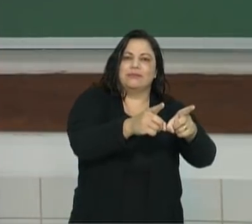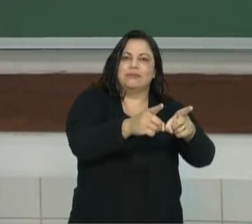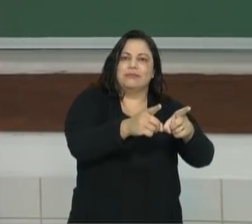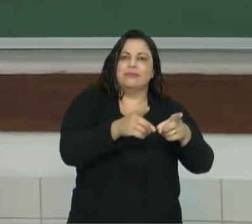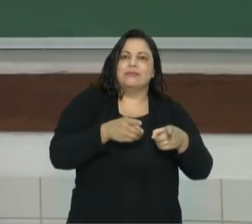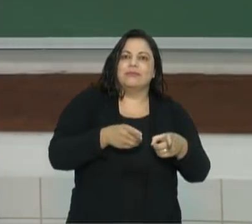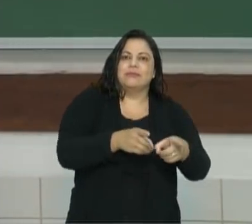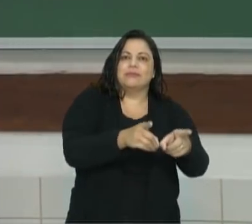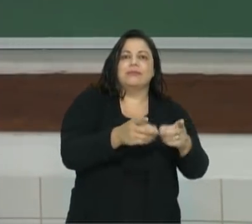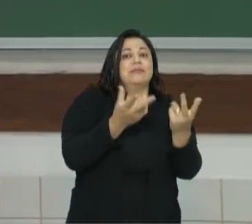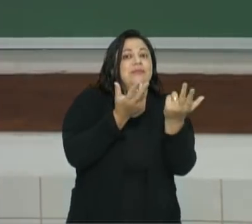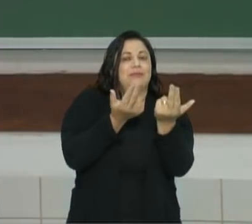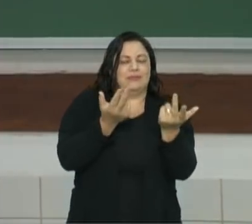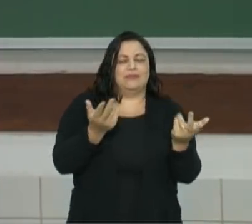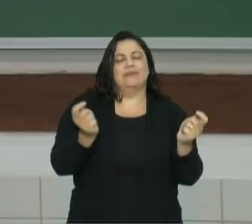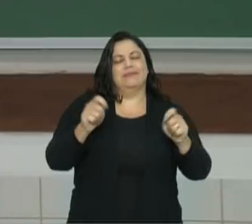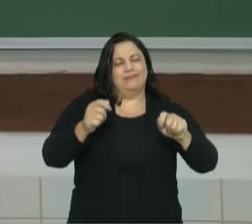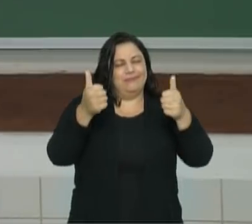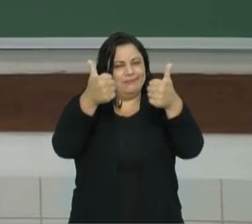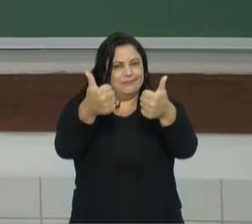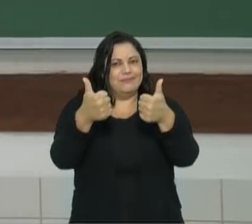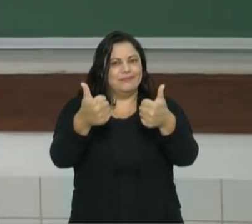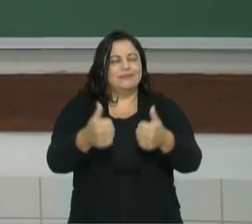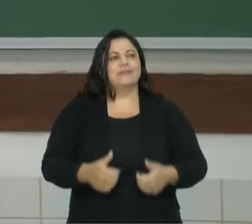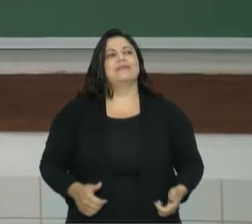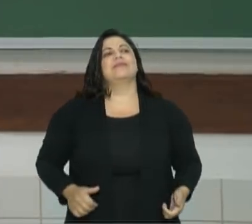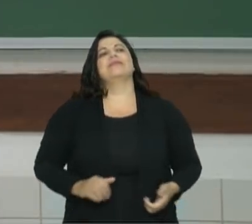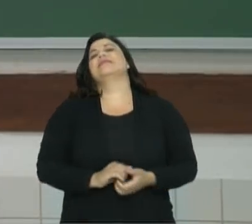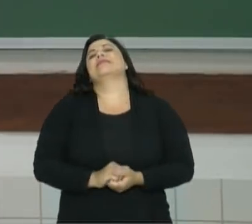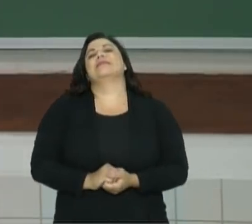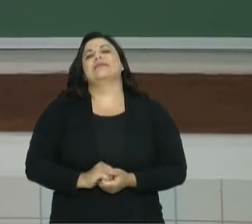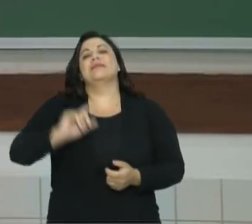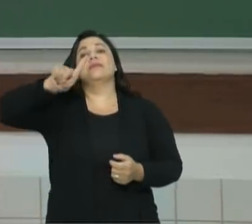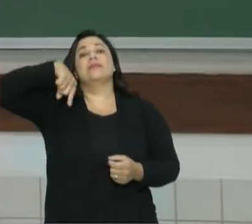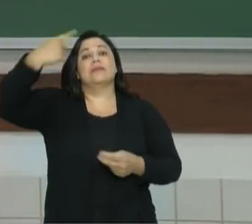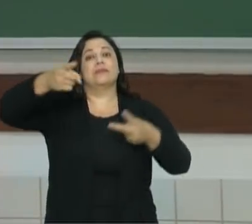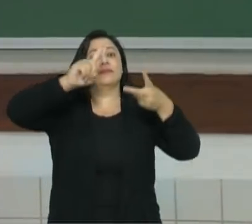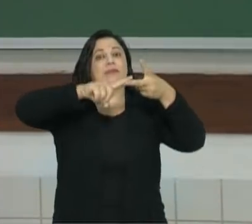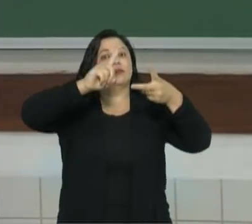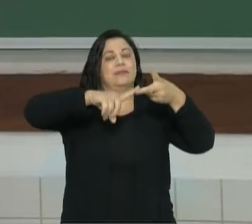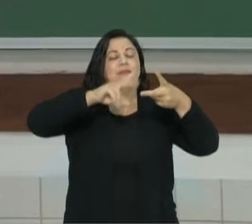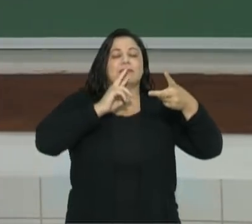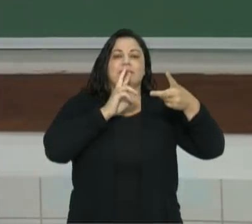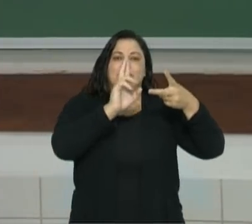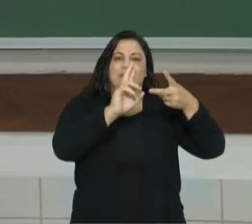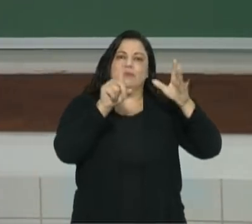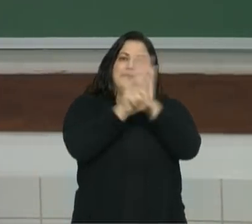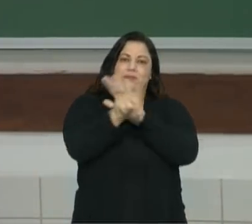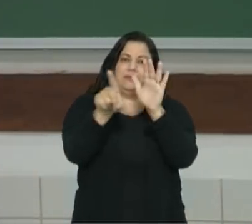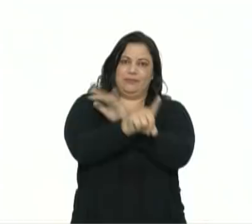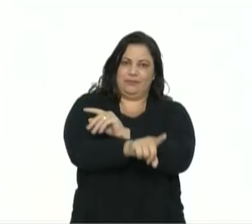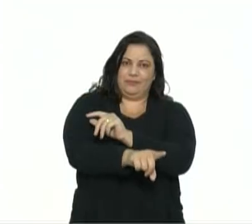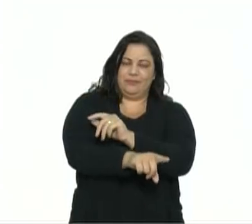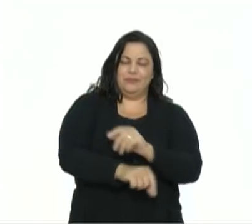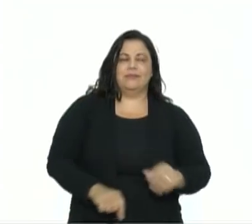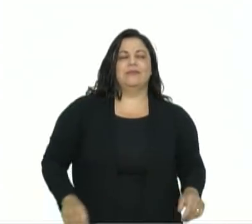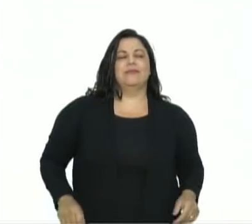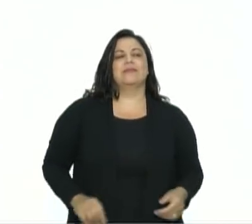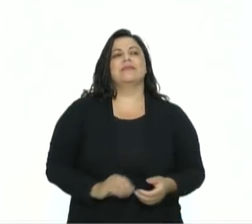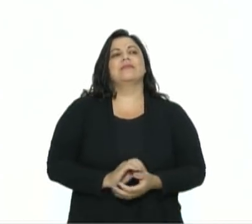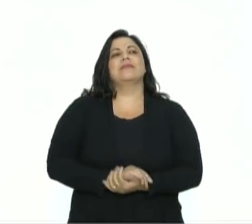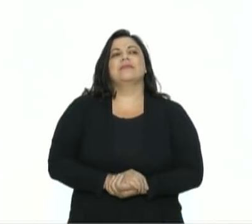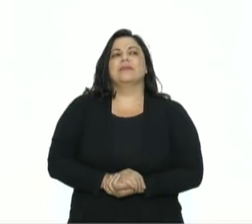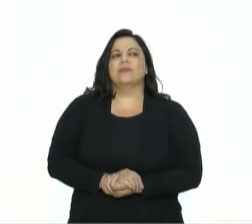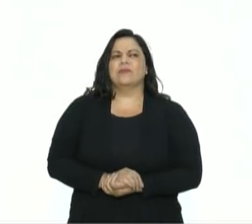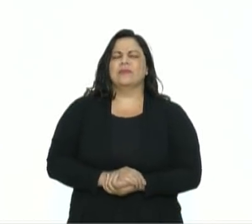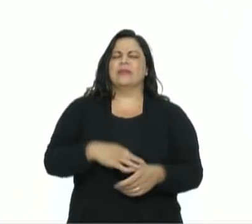deslocamento. Beleza, gente? Tranquilo? Próxima questão, vamos lá. Quando a gente tem